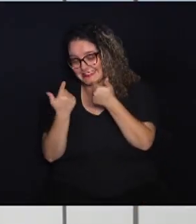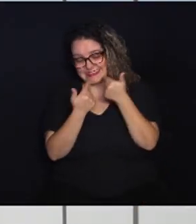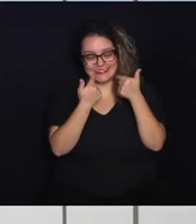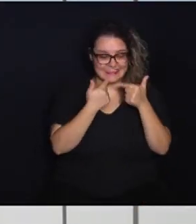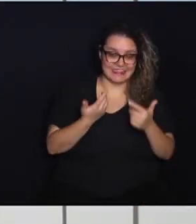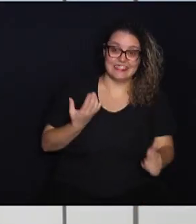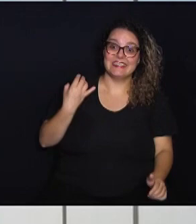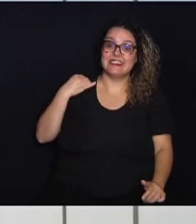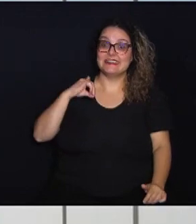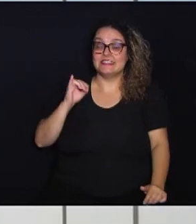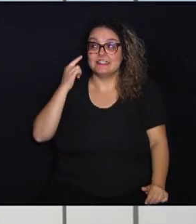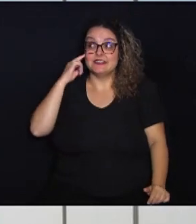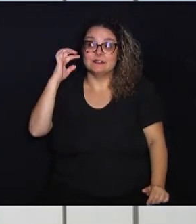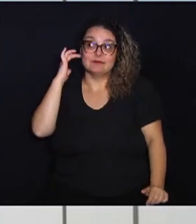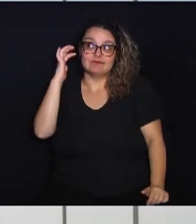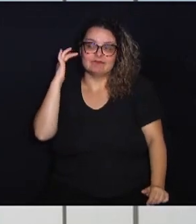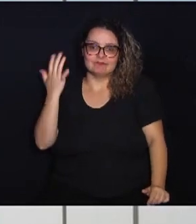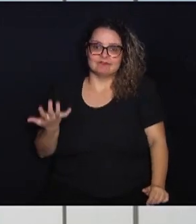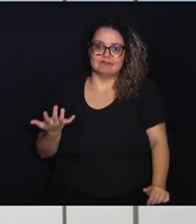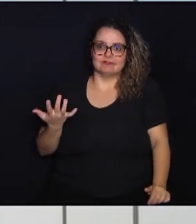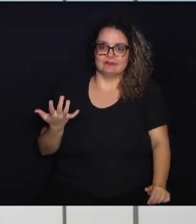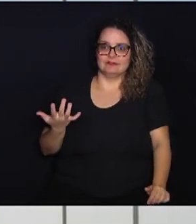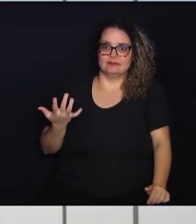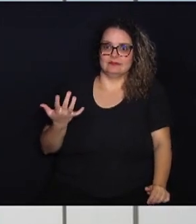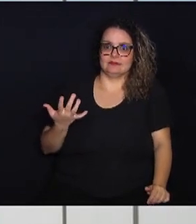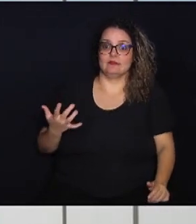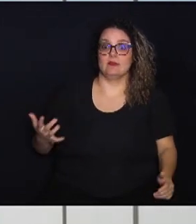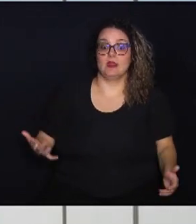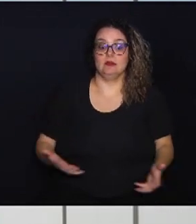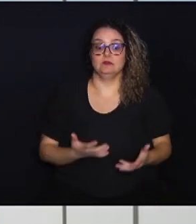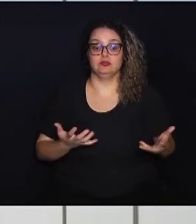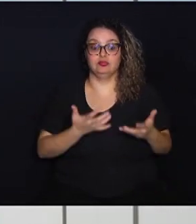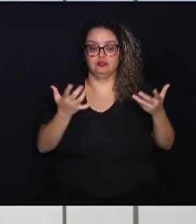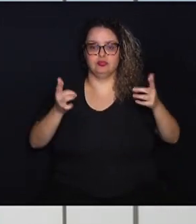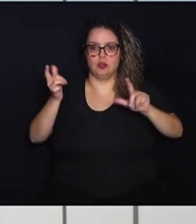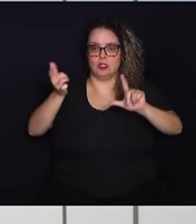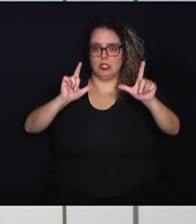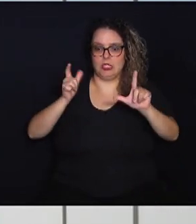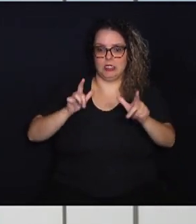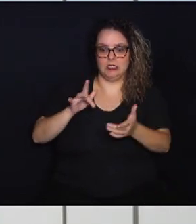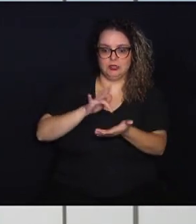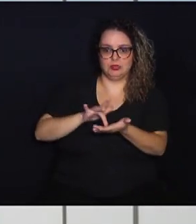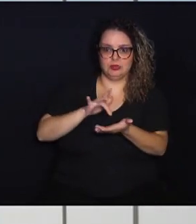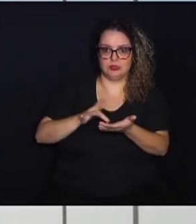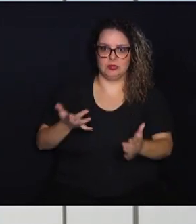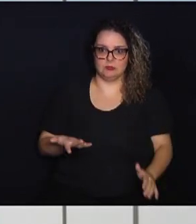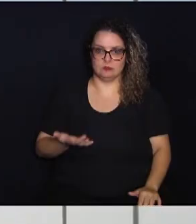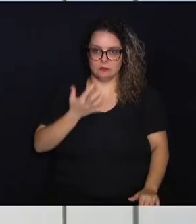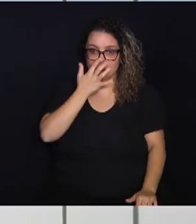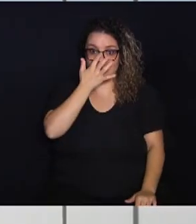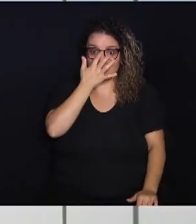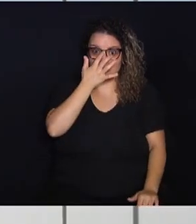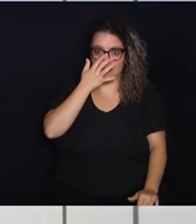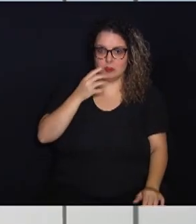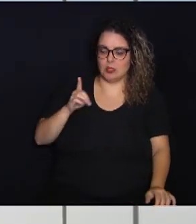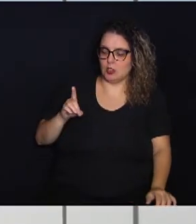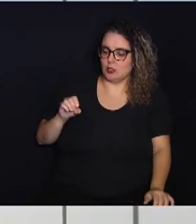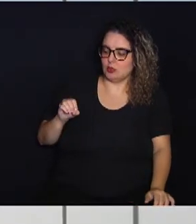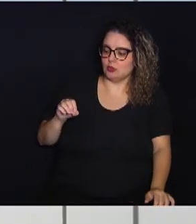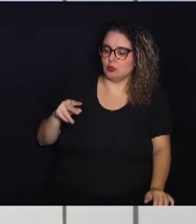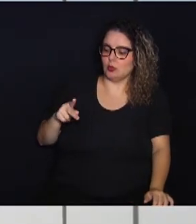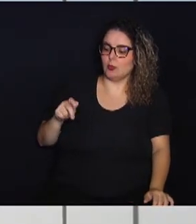Se a gente pensar que a alta estimulação a telas, a gente chama isso de dopamina